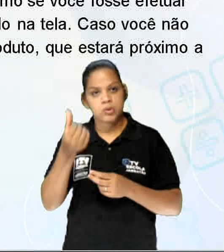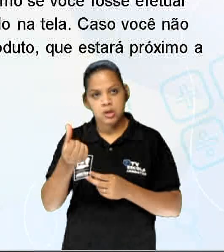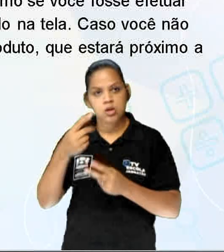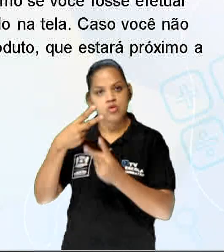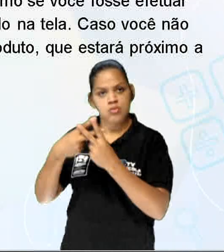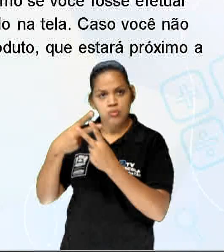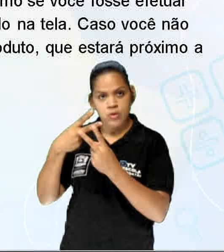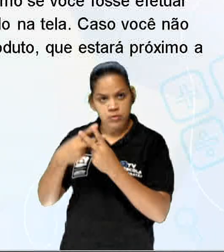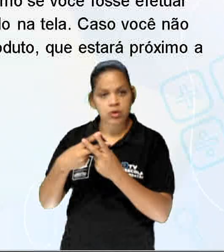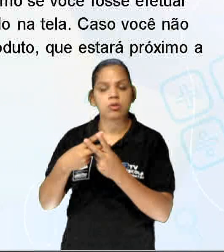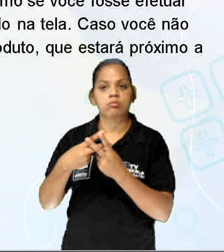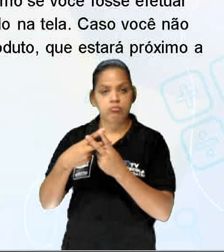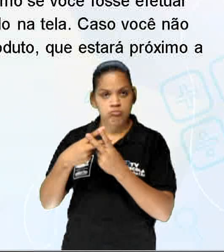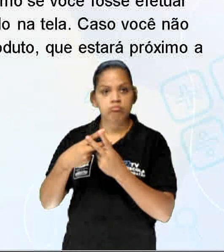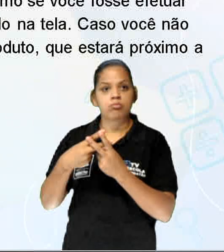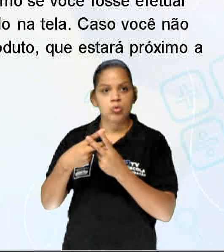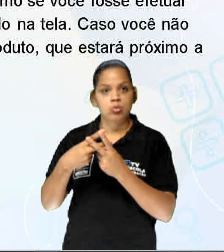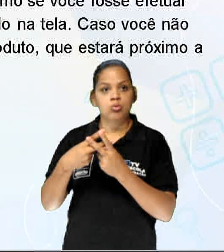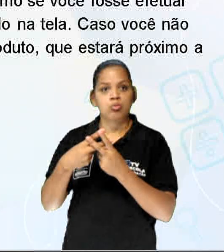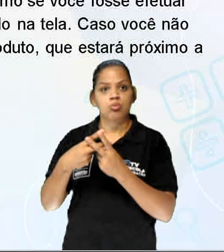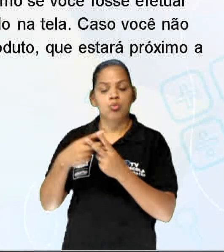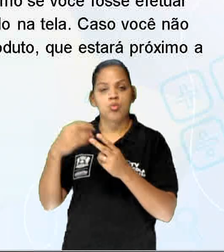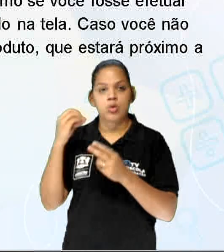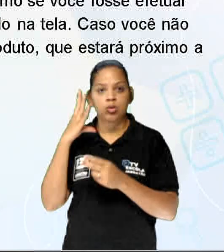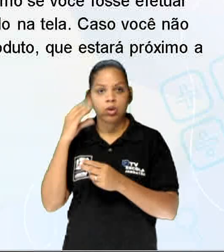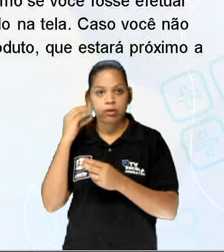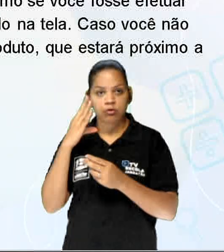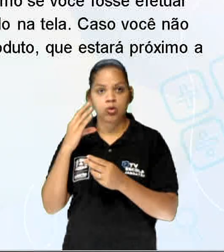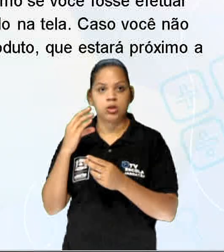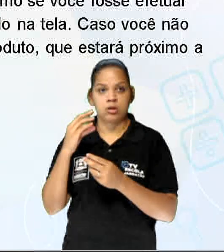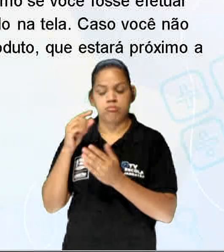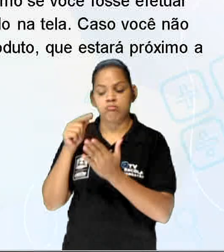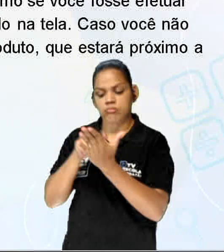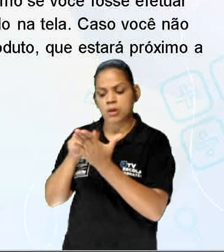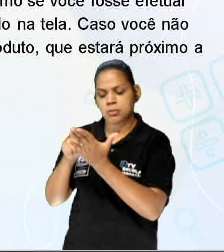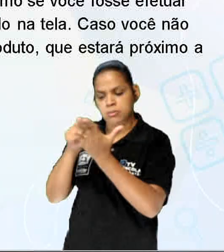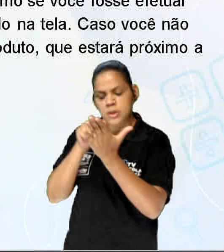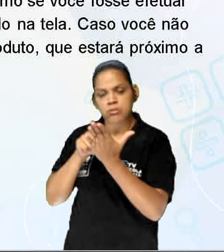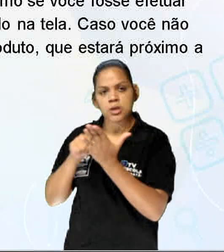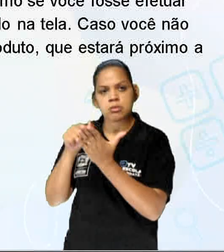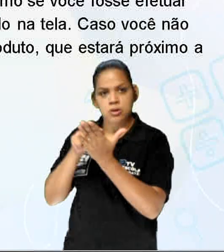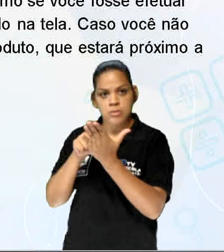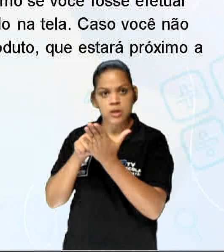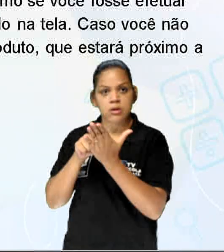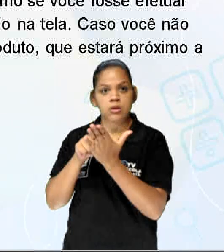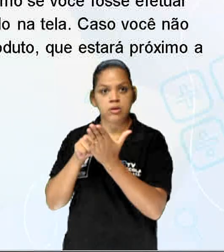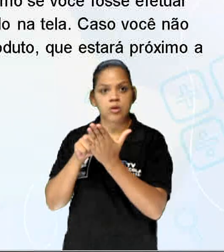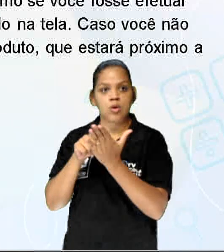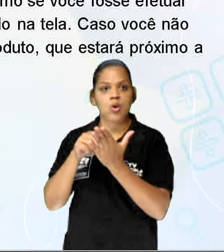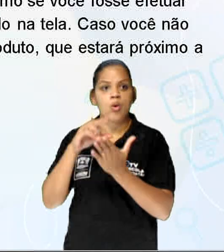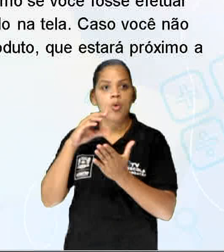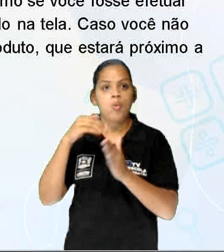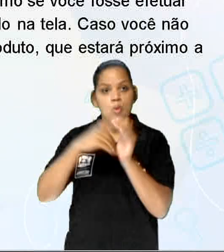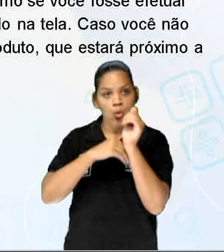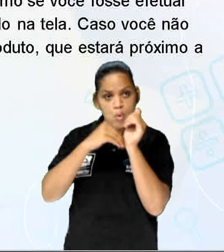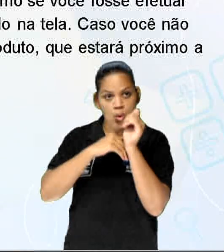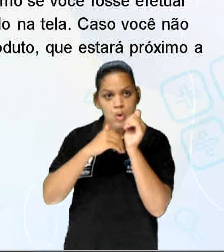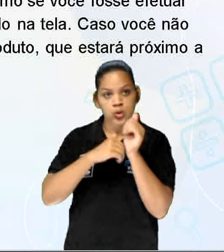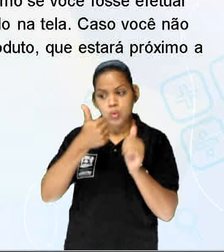telefone. Como se você fosse efetuar uma ligação. O código, com 15 dígitos,